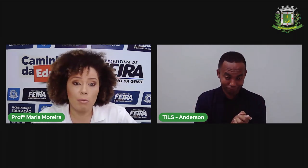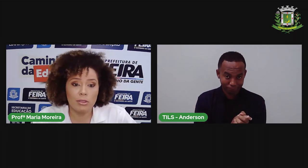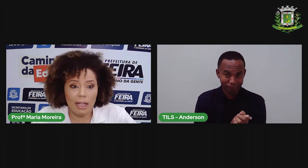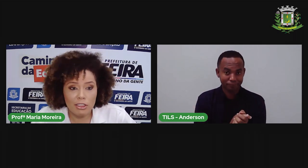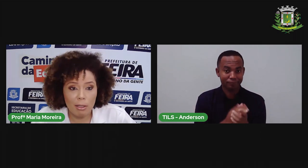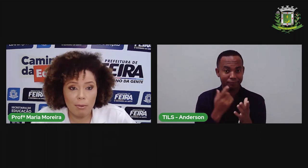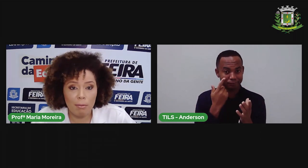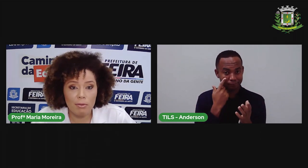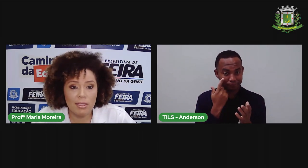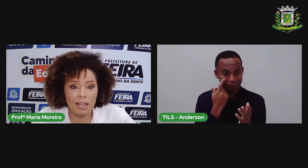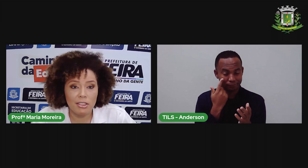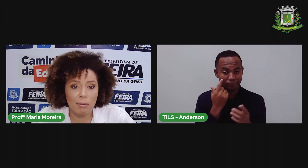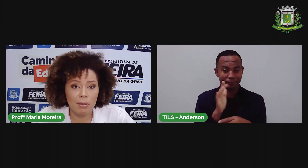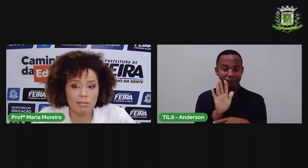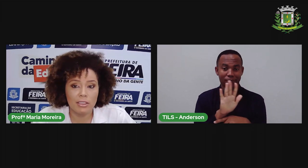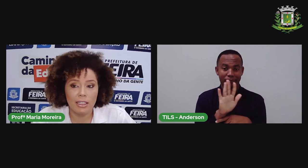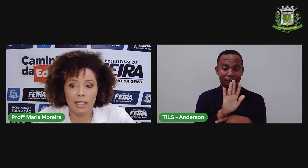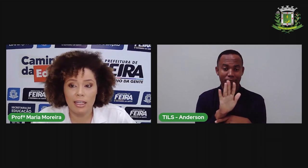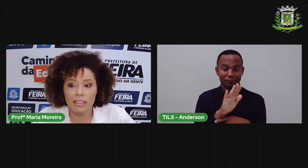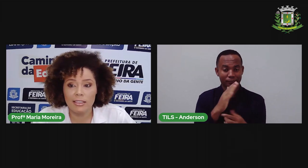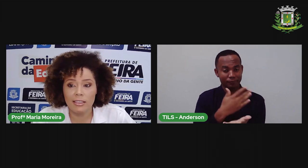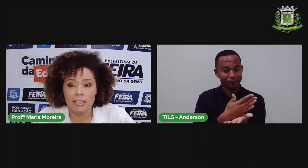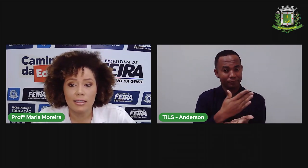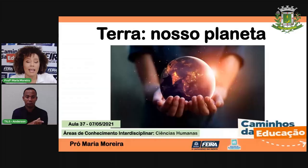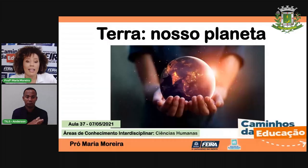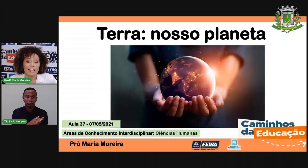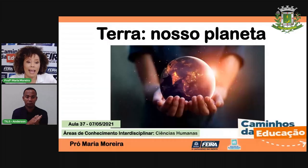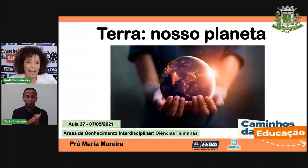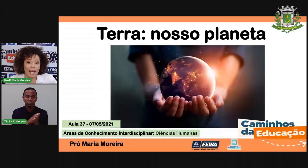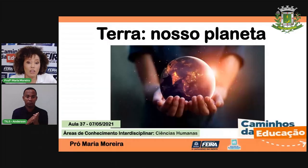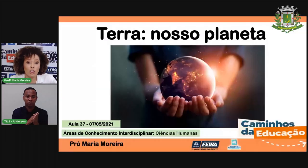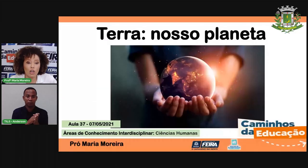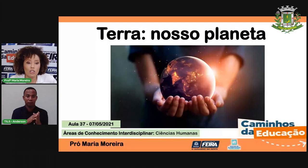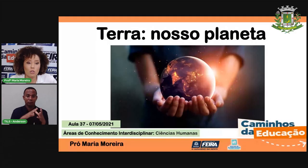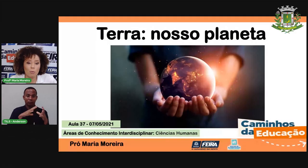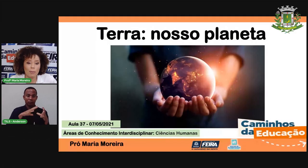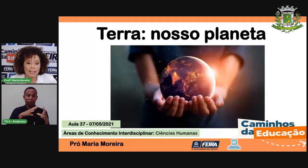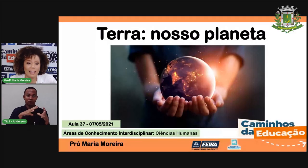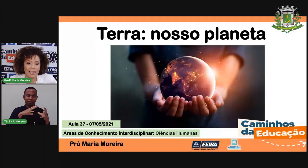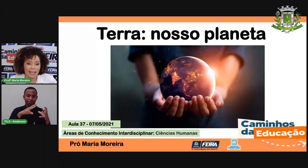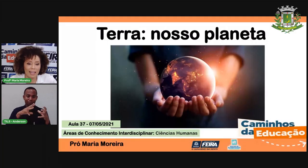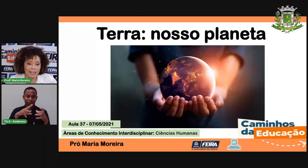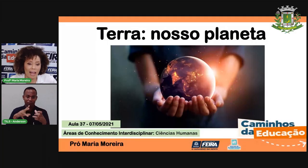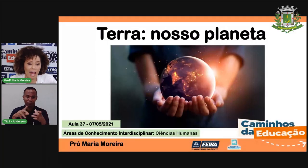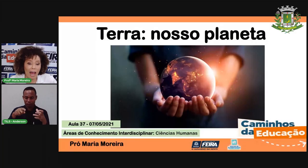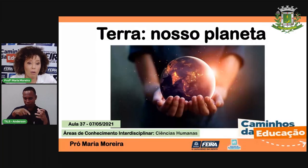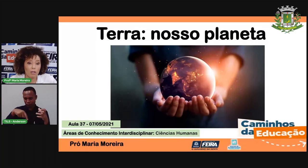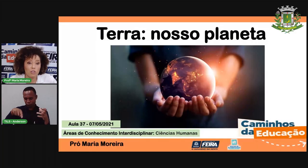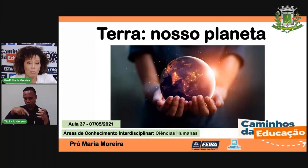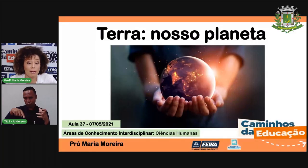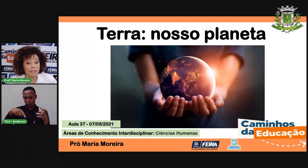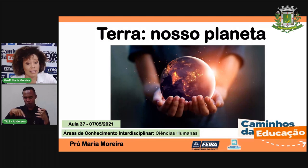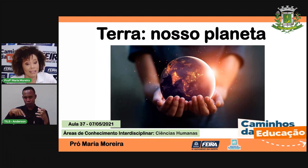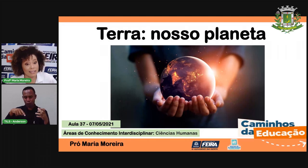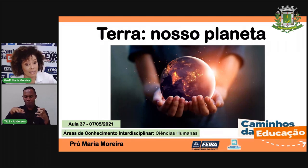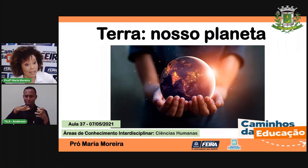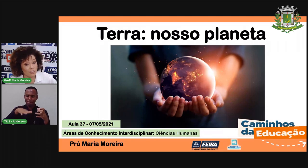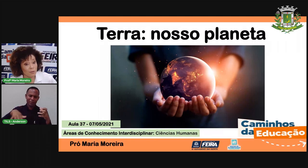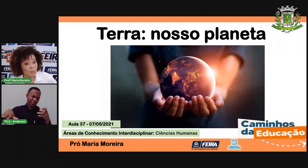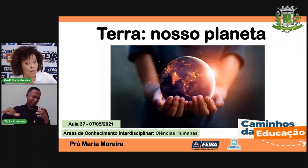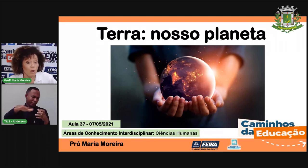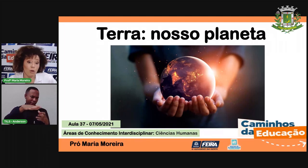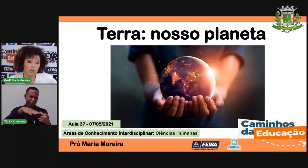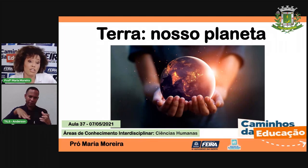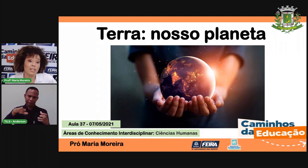Vamos lá, deixa eu abrir o slide aqui para vocês. Terra, nosso planeta, aula de número 37.